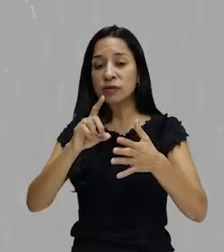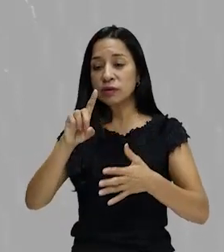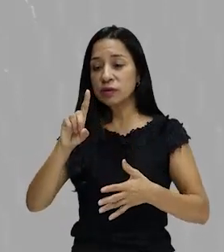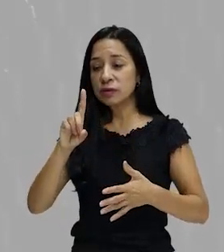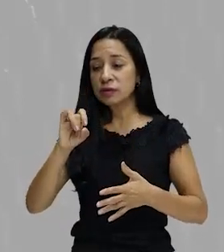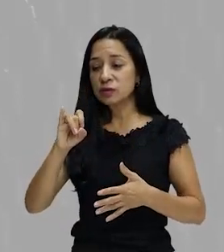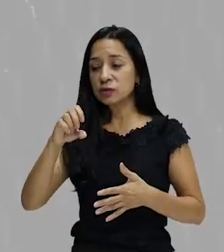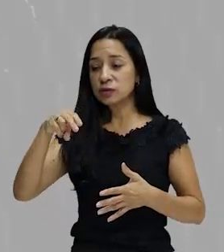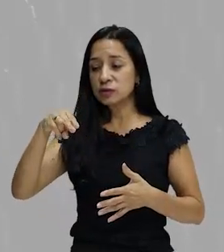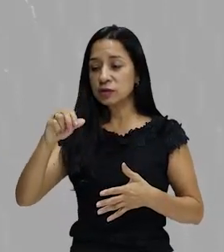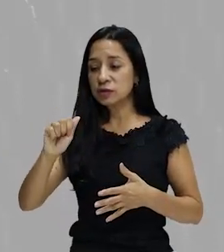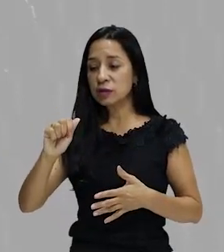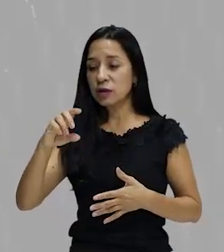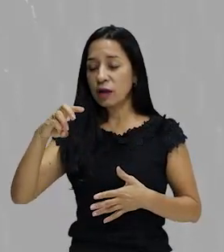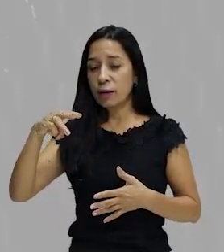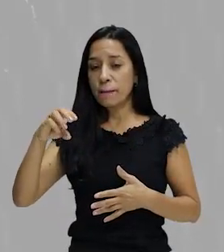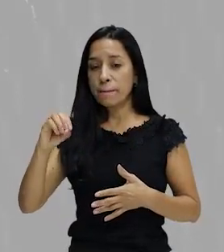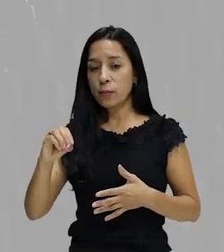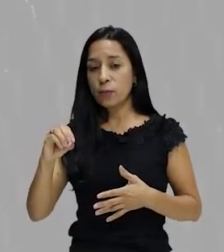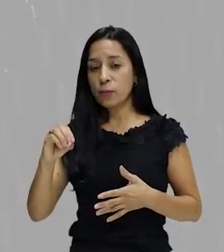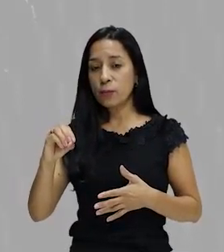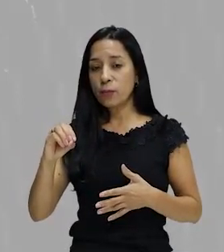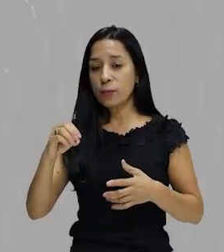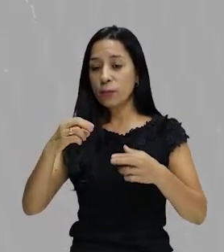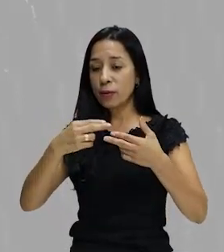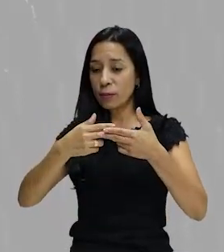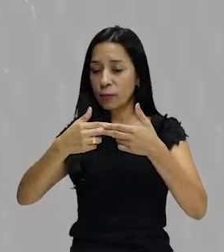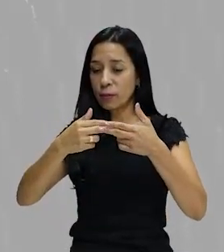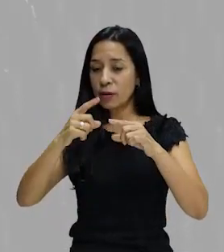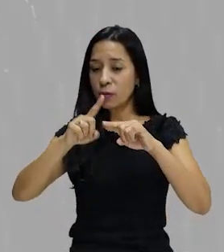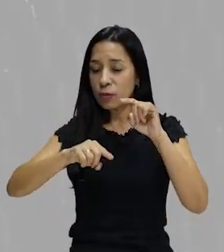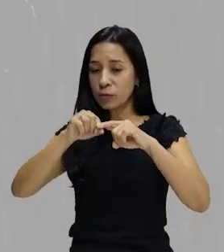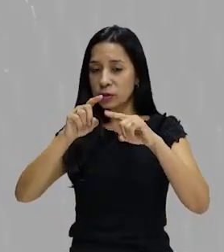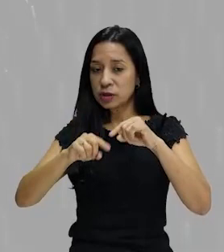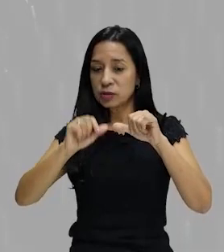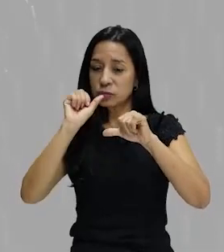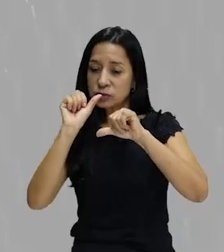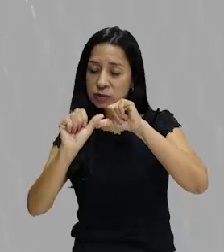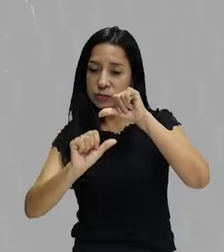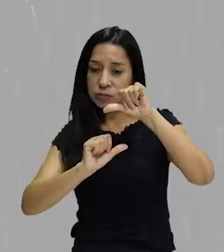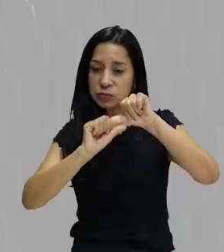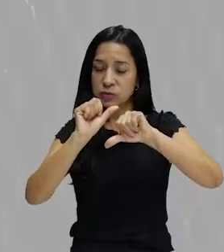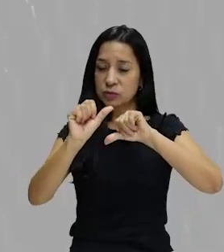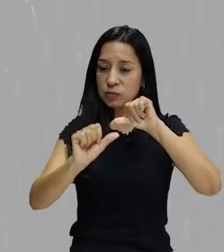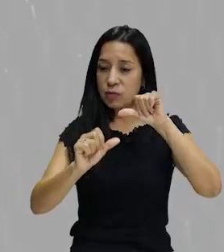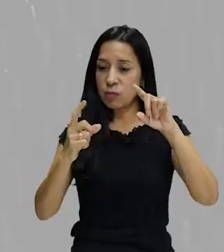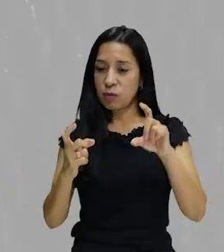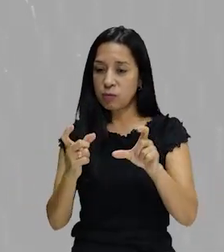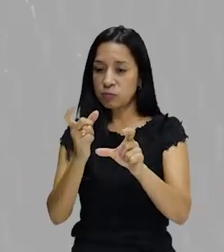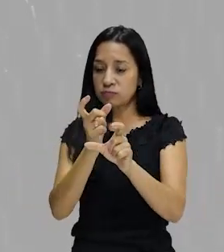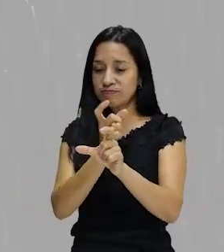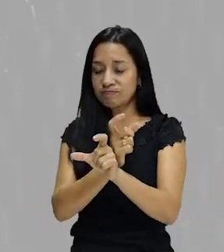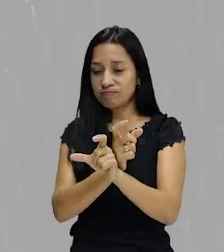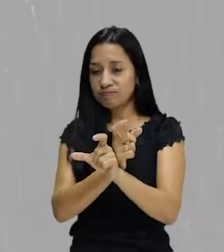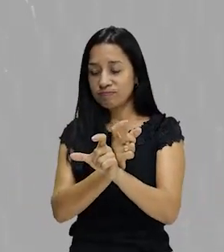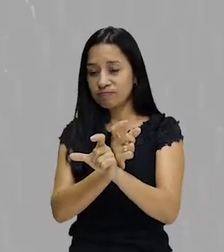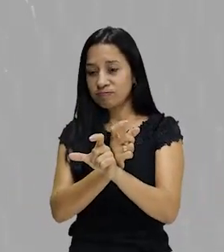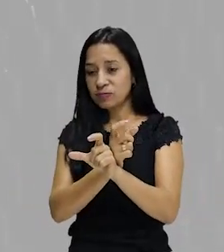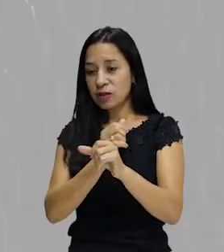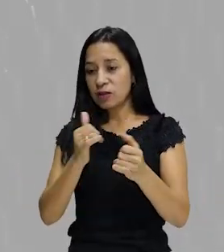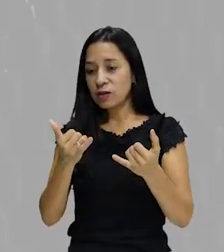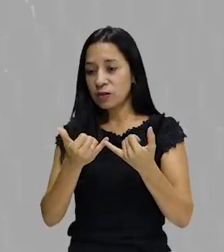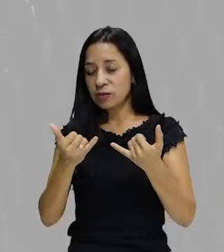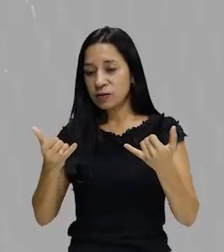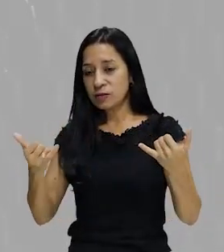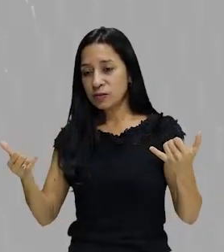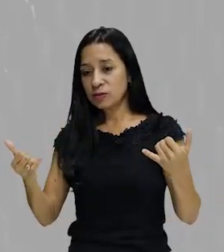é um dispositivo que ele transforma energia mecânica em energia elétrica, certo? As pessoas estão utilizando